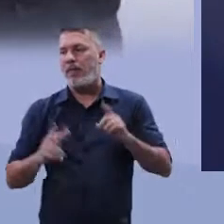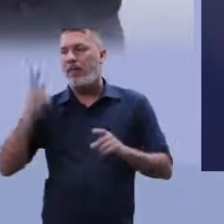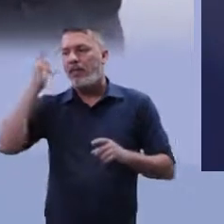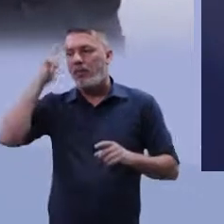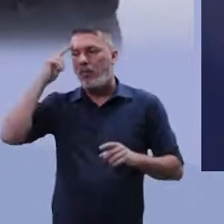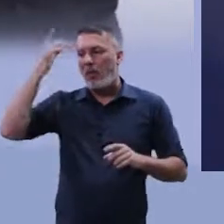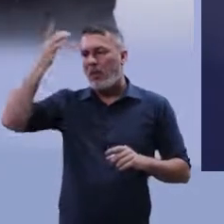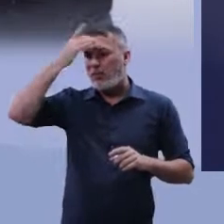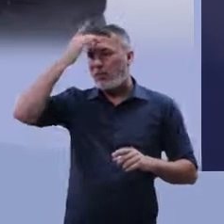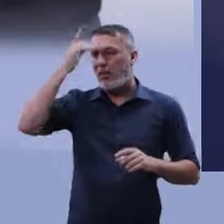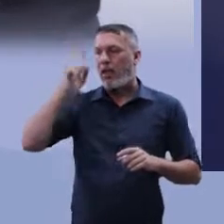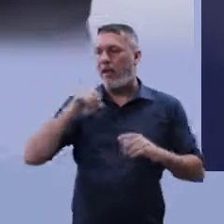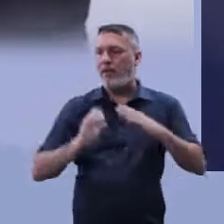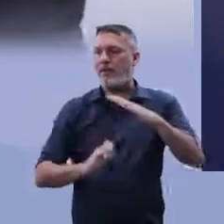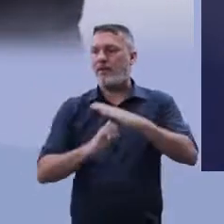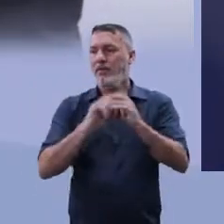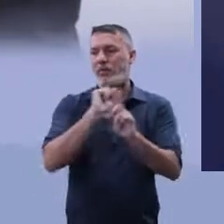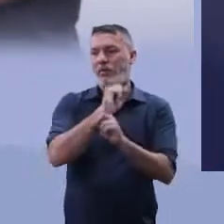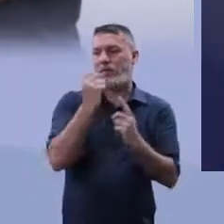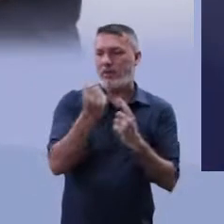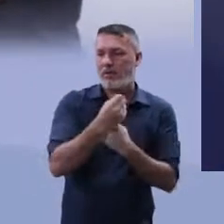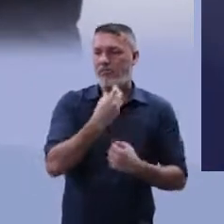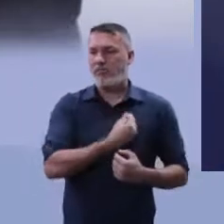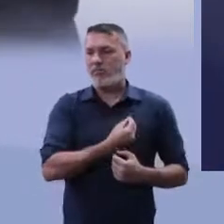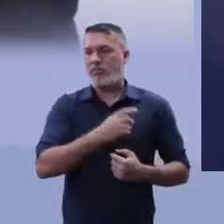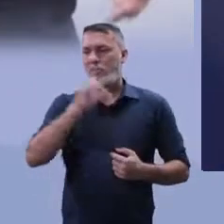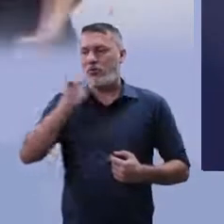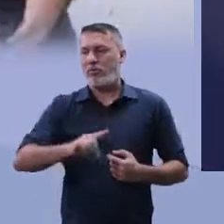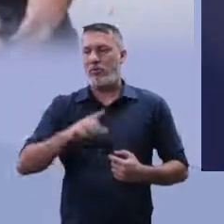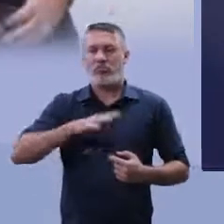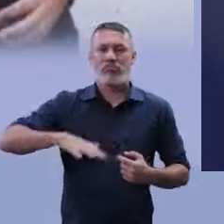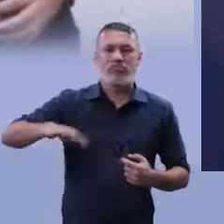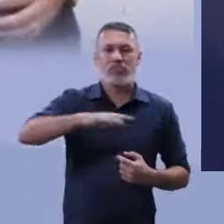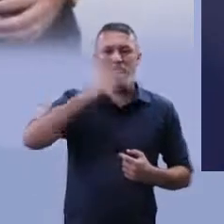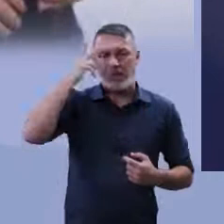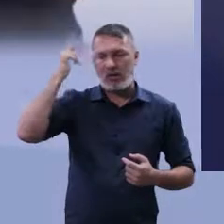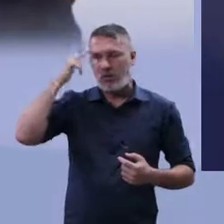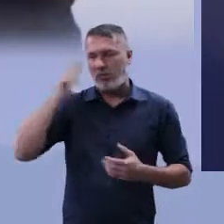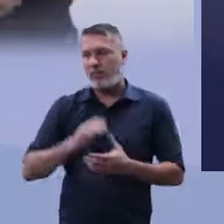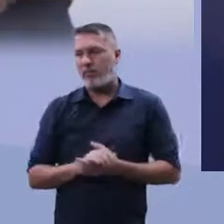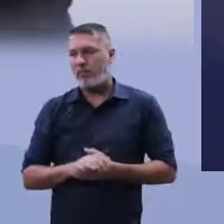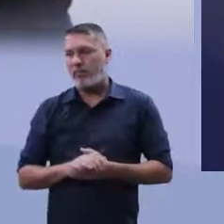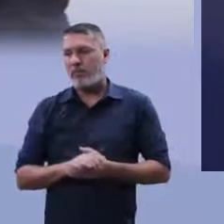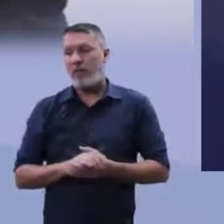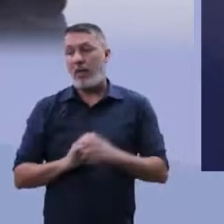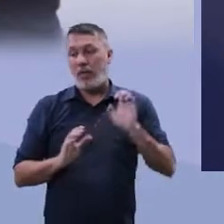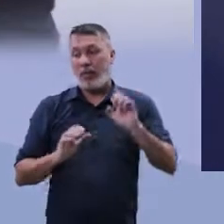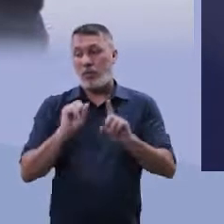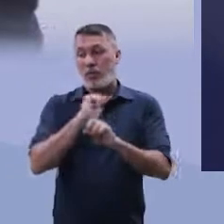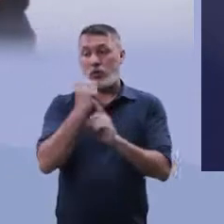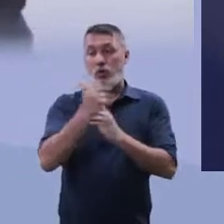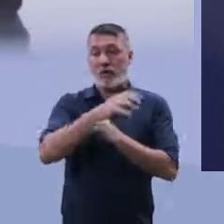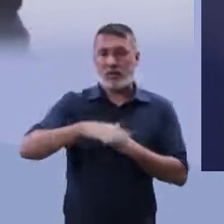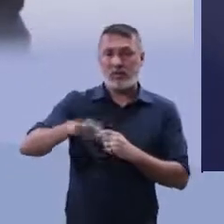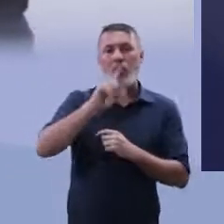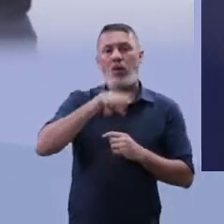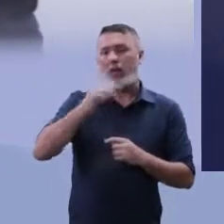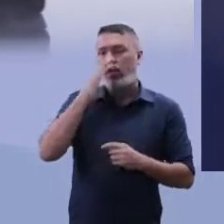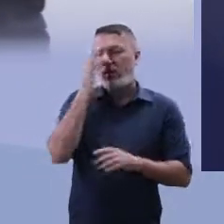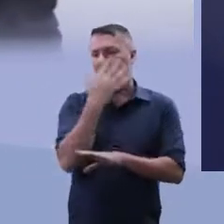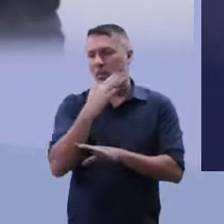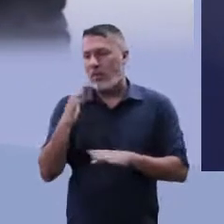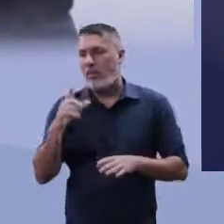E. Sociável por natureza, mantendo relações pacíficas com seus pais. Você qual marcaria aí? A, B,